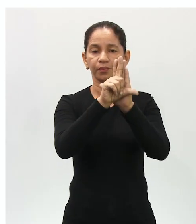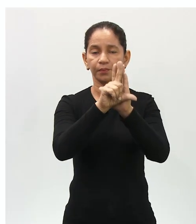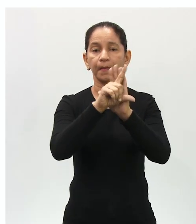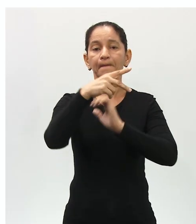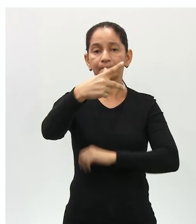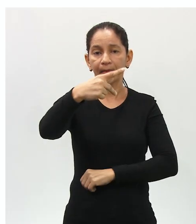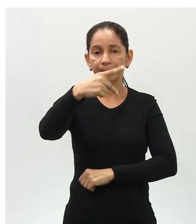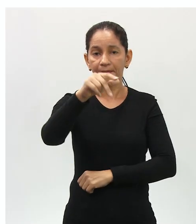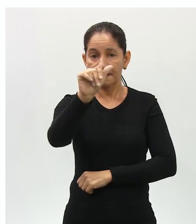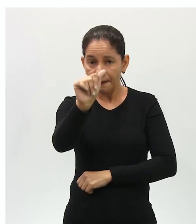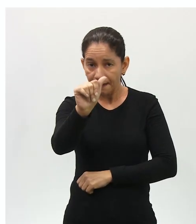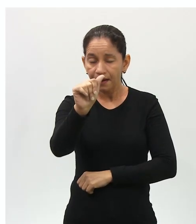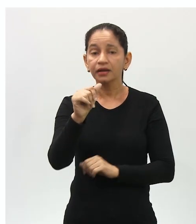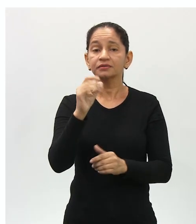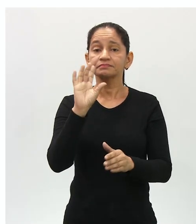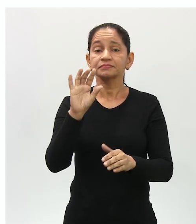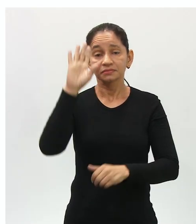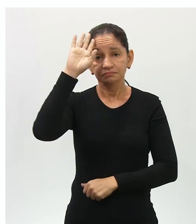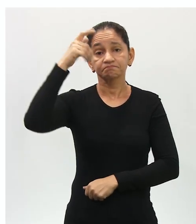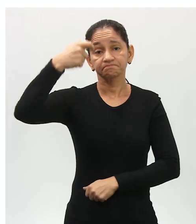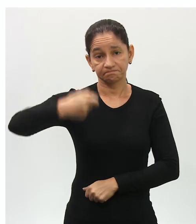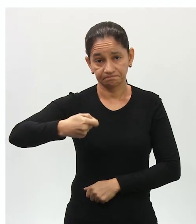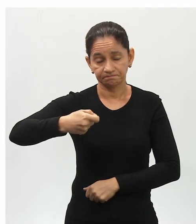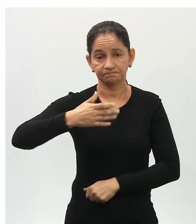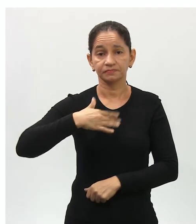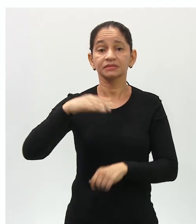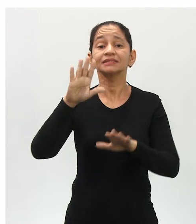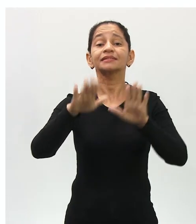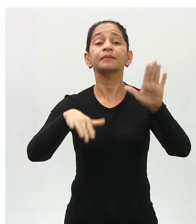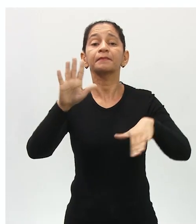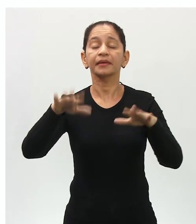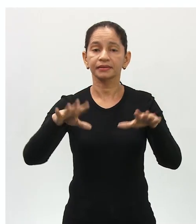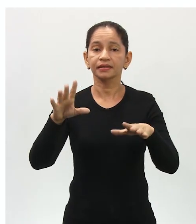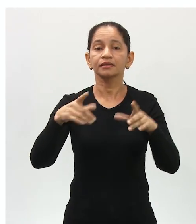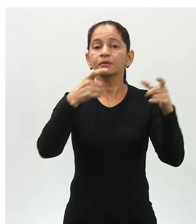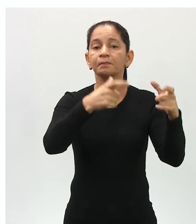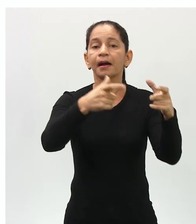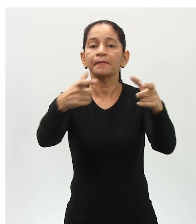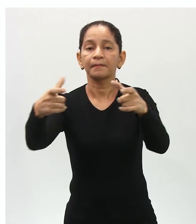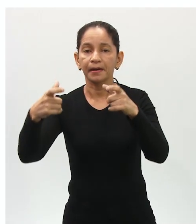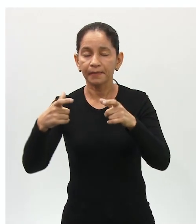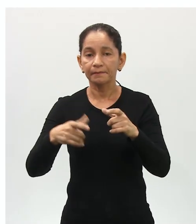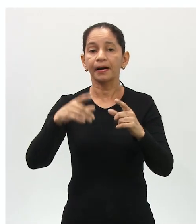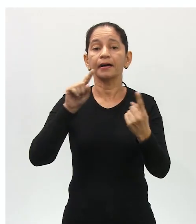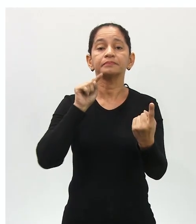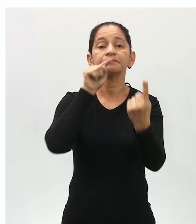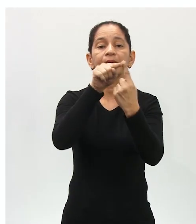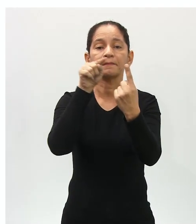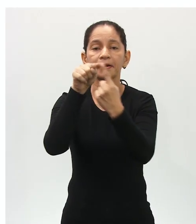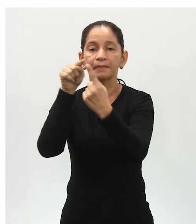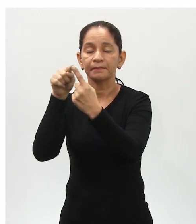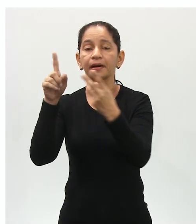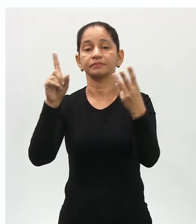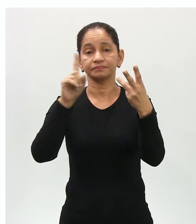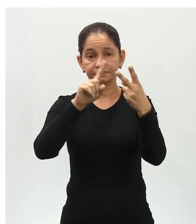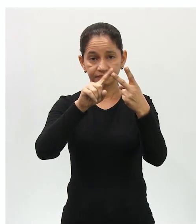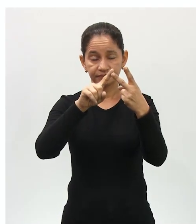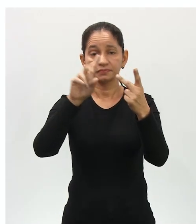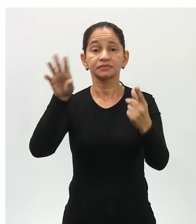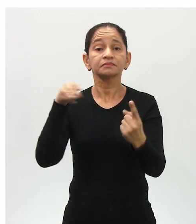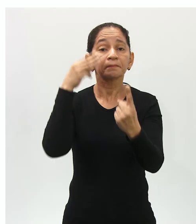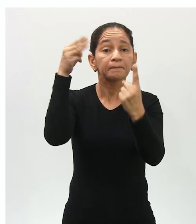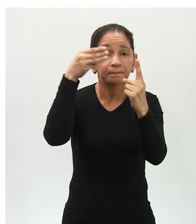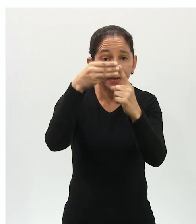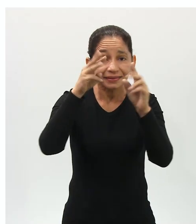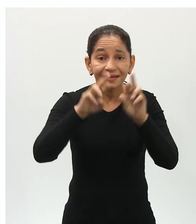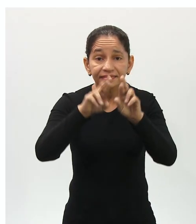o PPA estabelecerá, de forma regionalizada, as diretrizes, objetivos e metas da administração